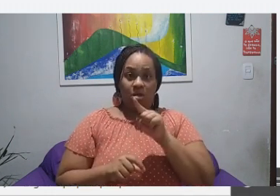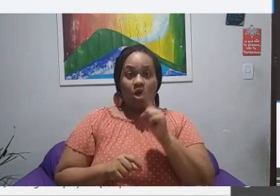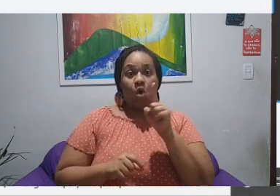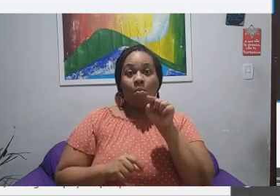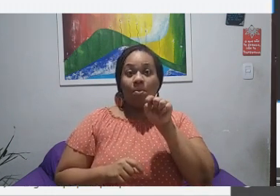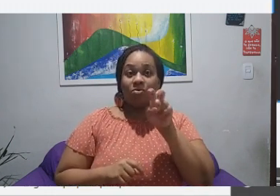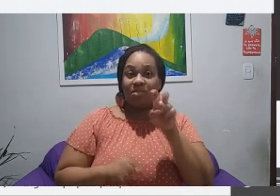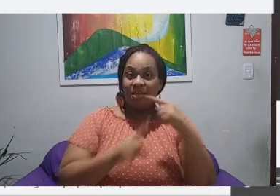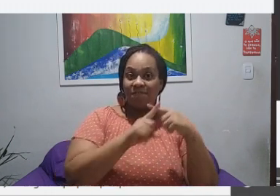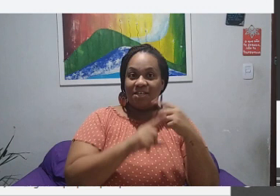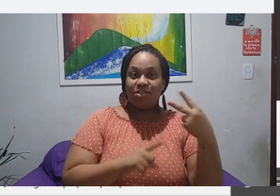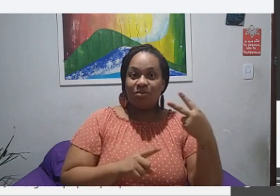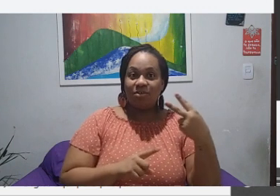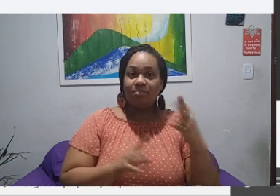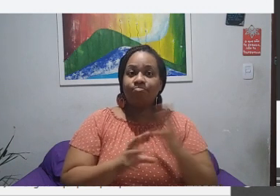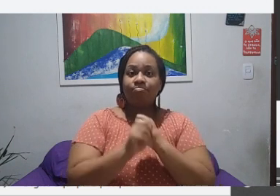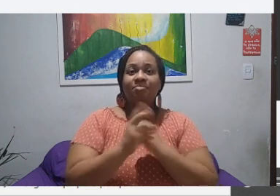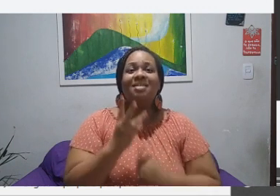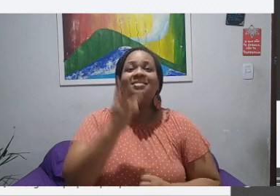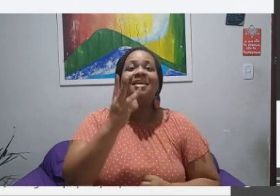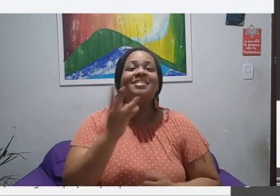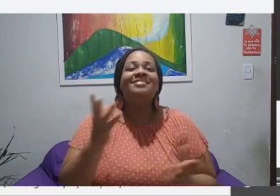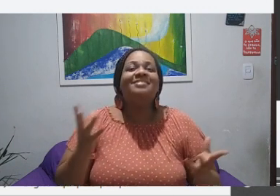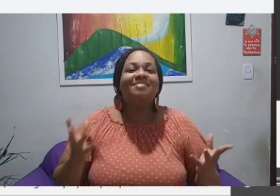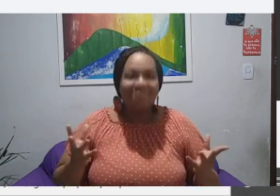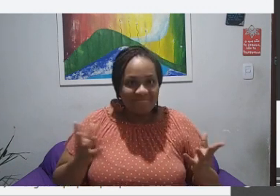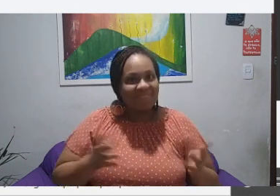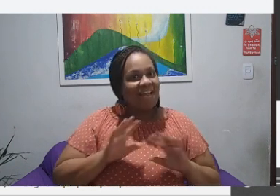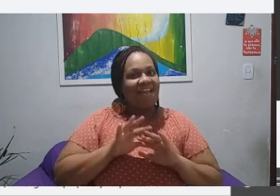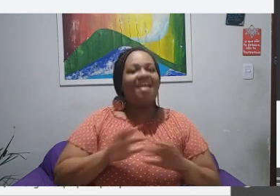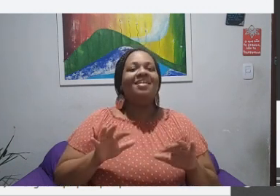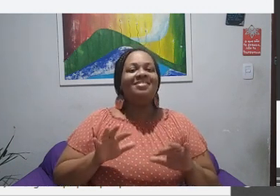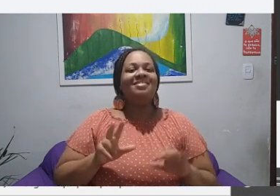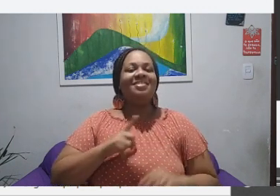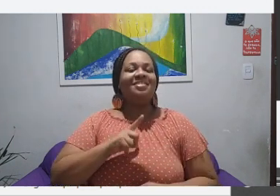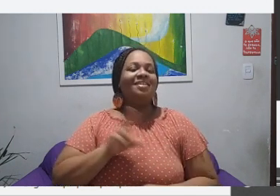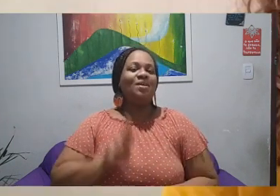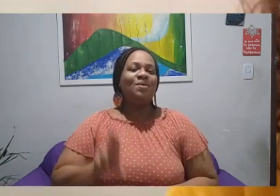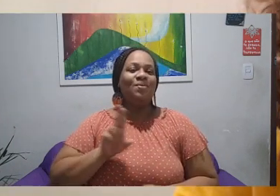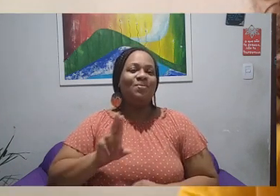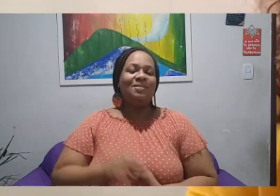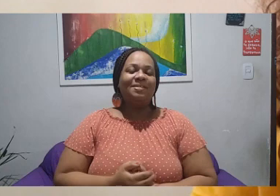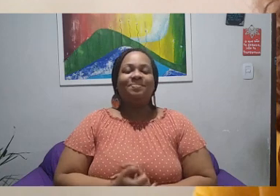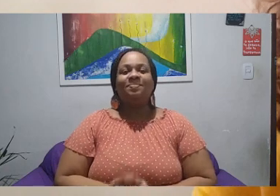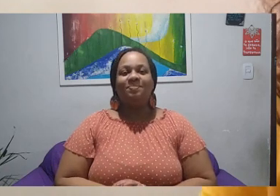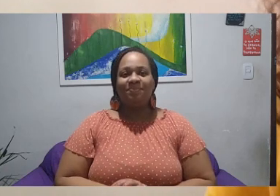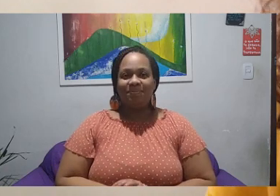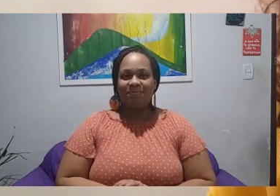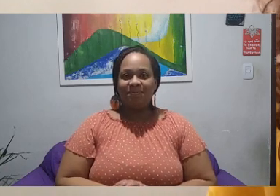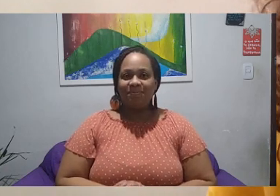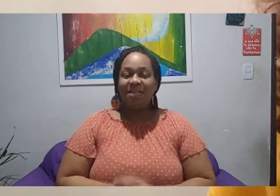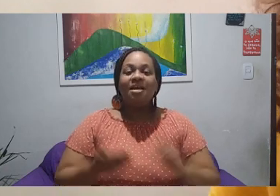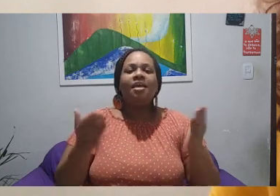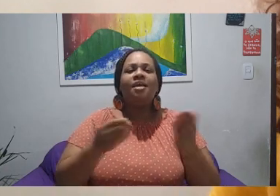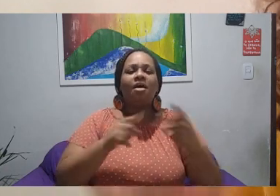Então, aqui, ó, 1.5 vezes 2, 3 volts. Basicamente, é assim que funciona.